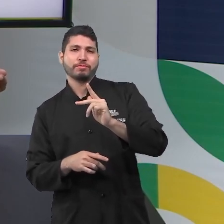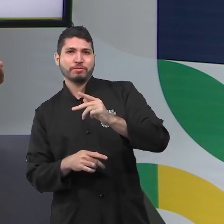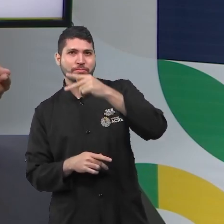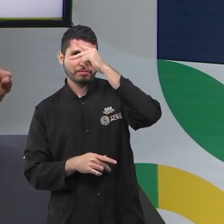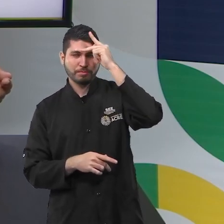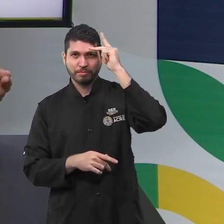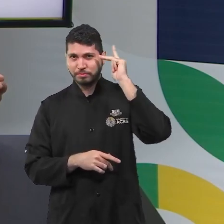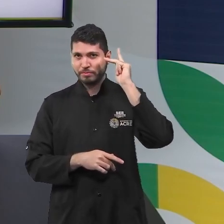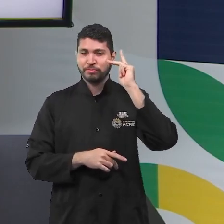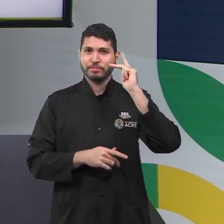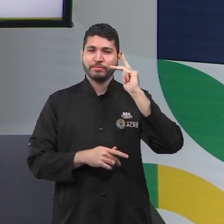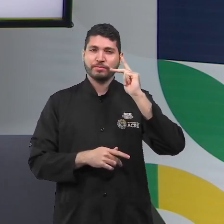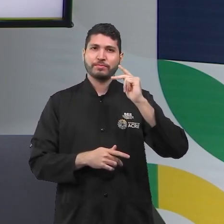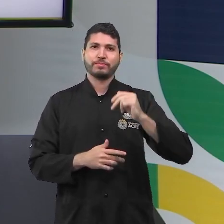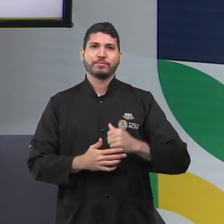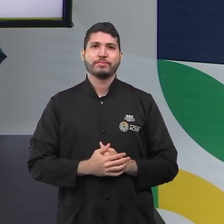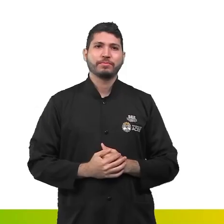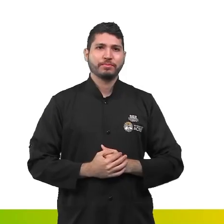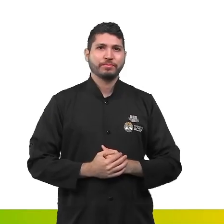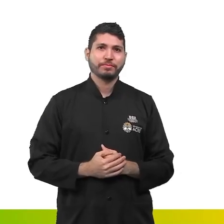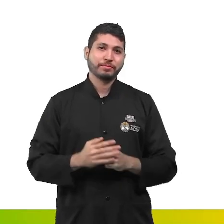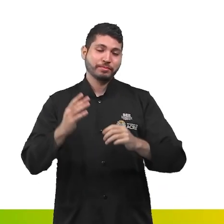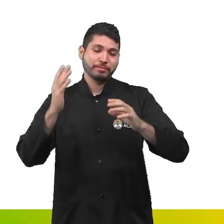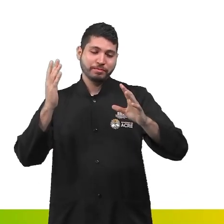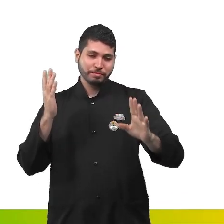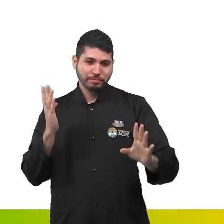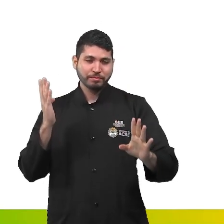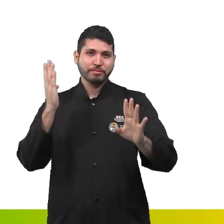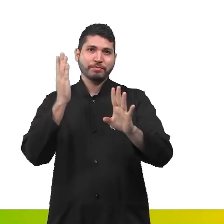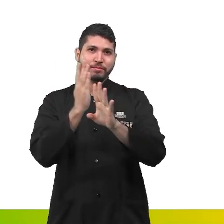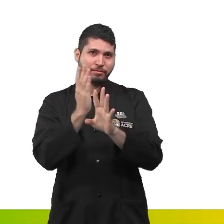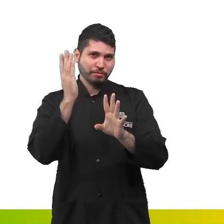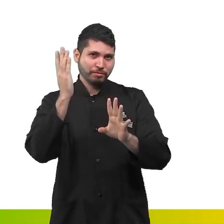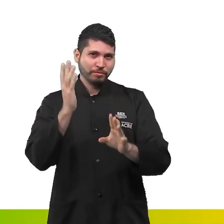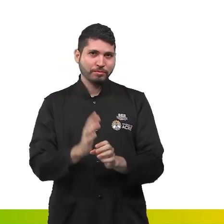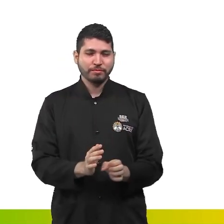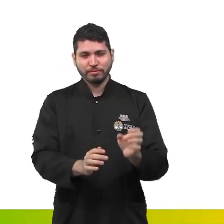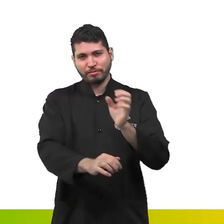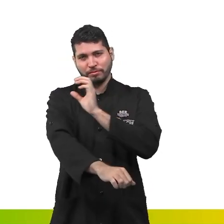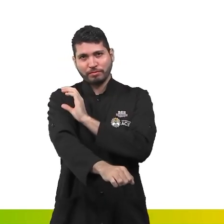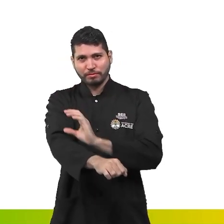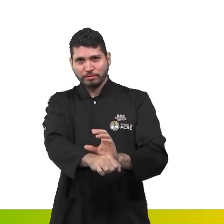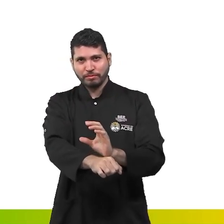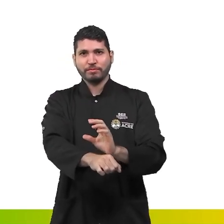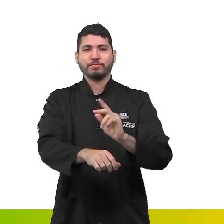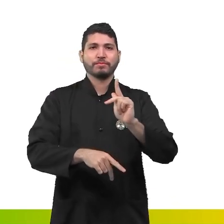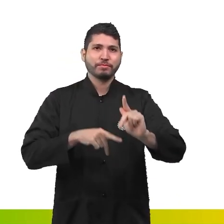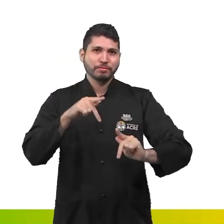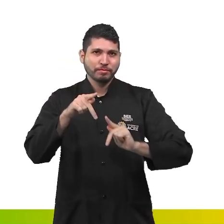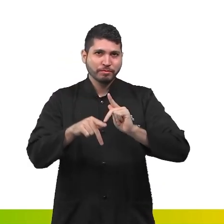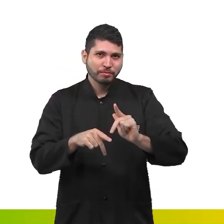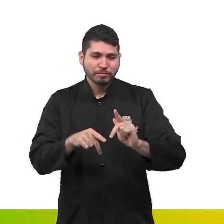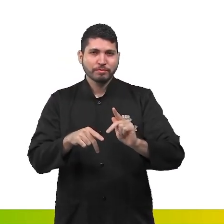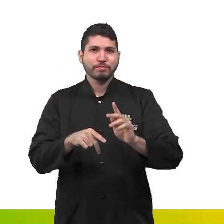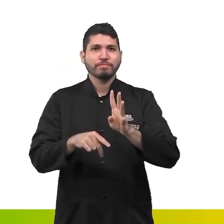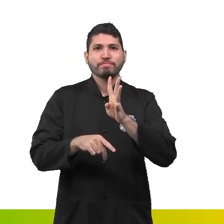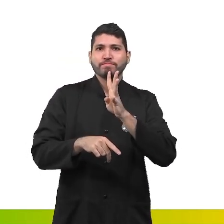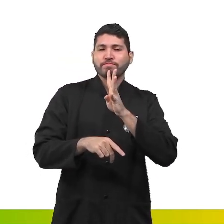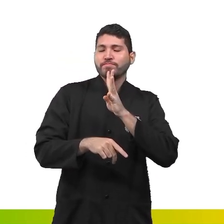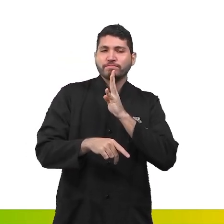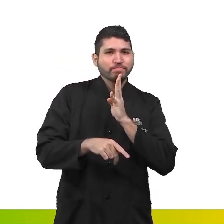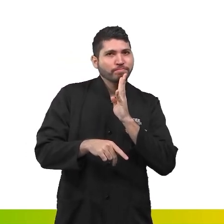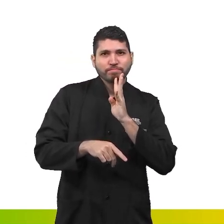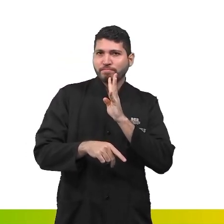descoberto, na verdade. Então, a descoberta de culturas e povos desconhecidos